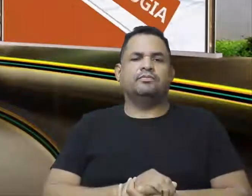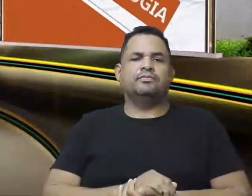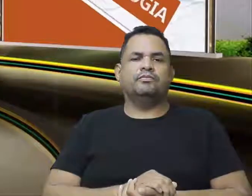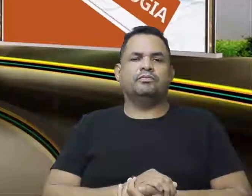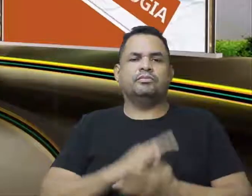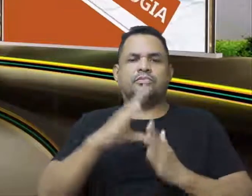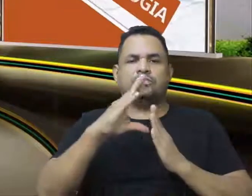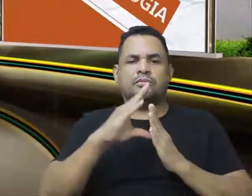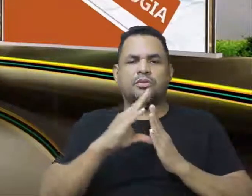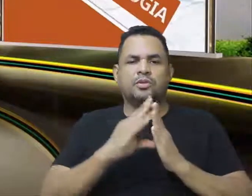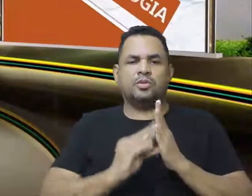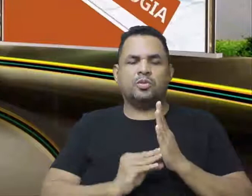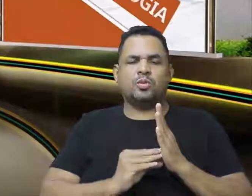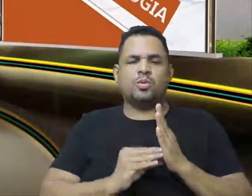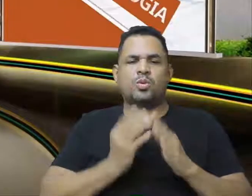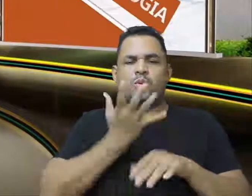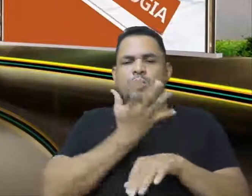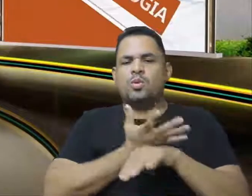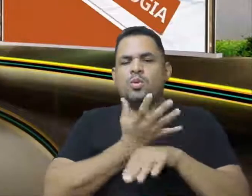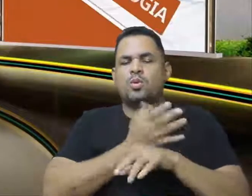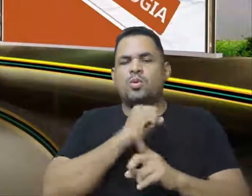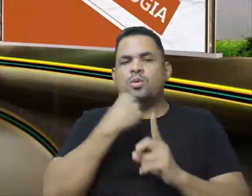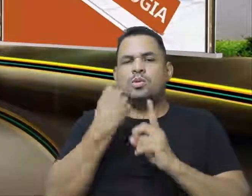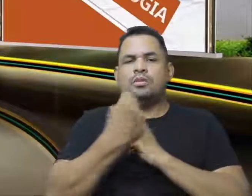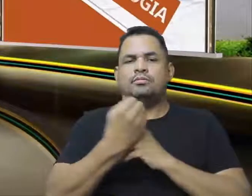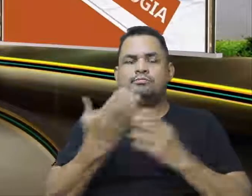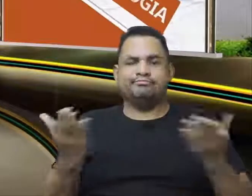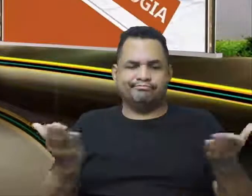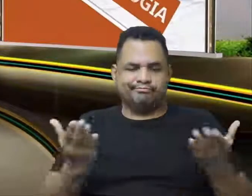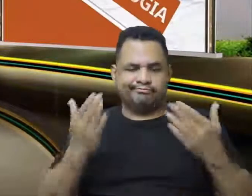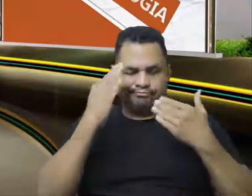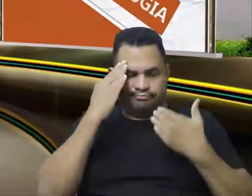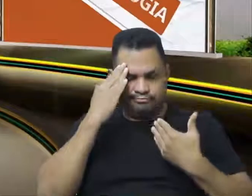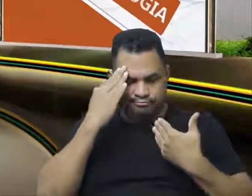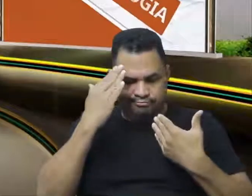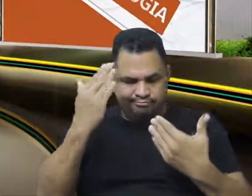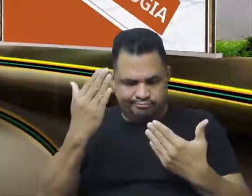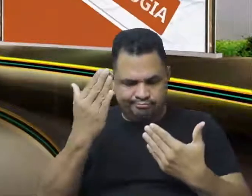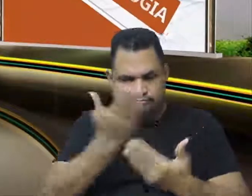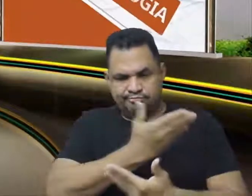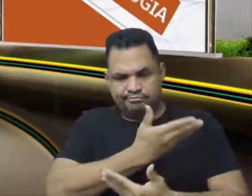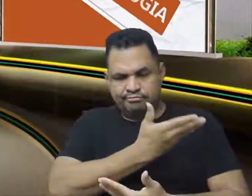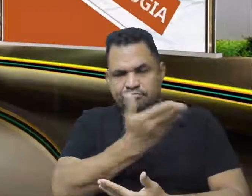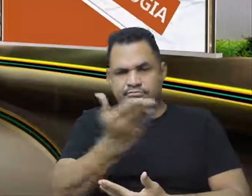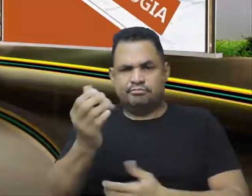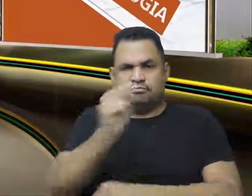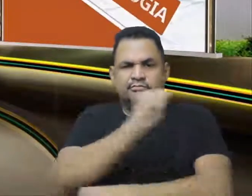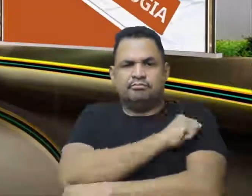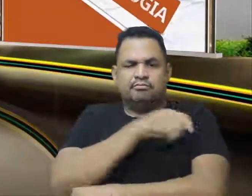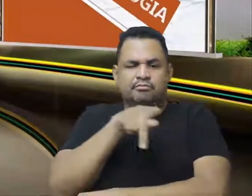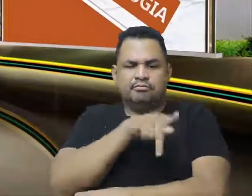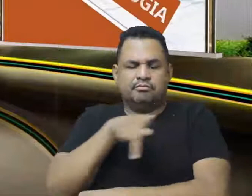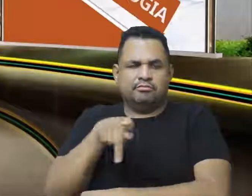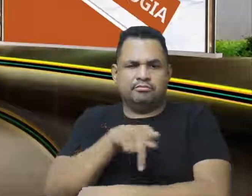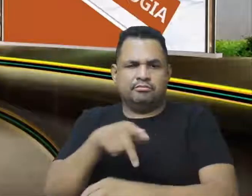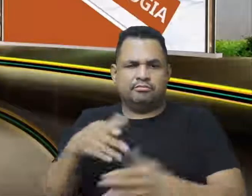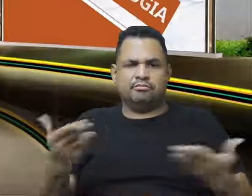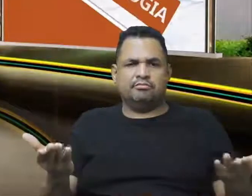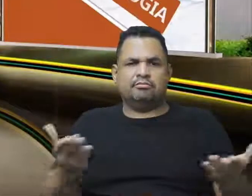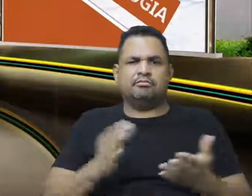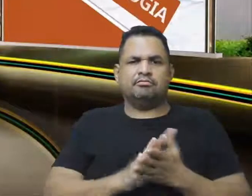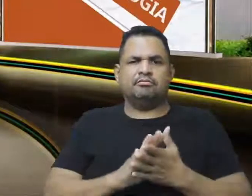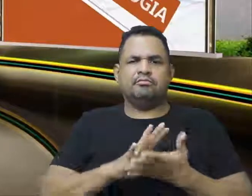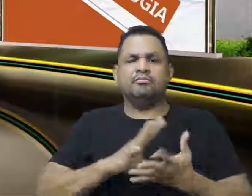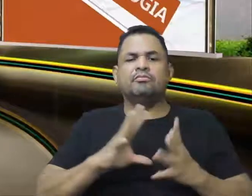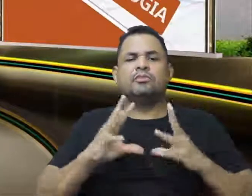do componente curricular de sociologia no mais eu quero agradecer a todos os nossos alunos e professores presenciais